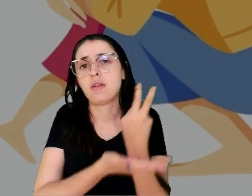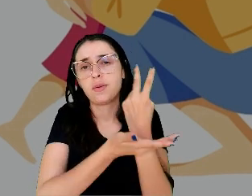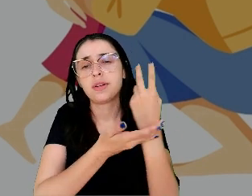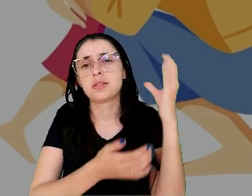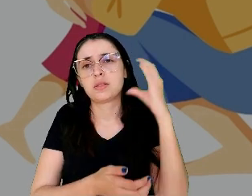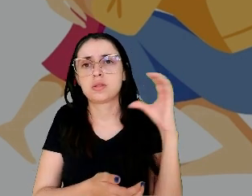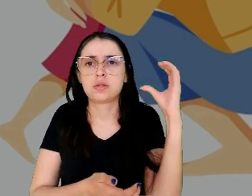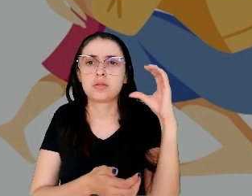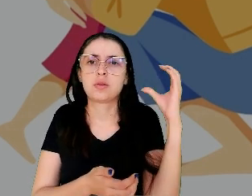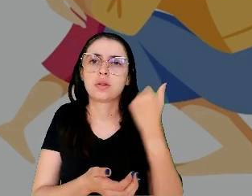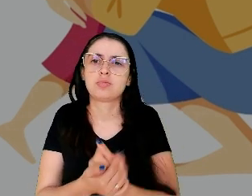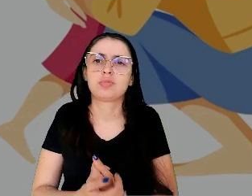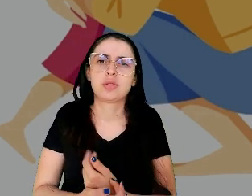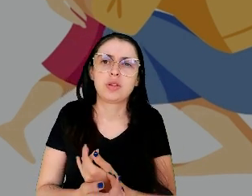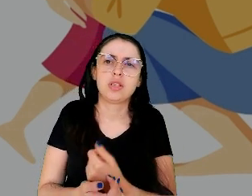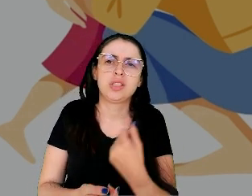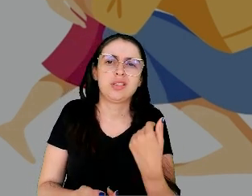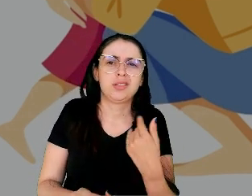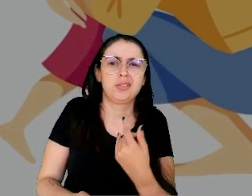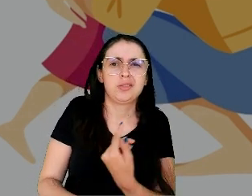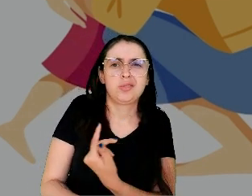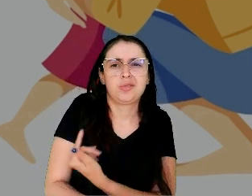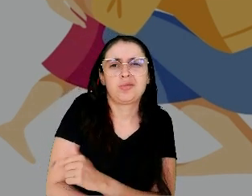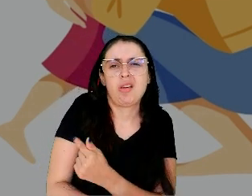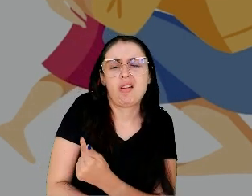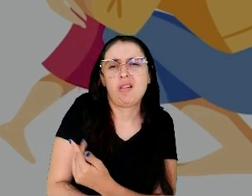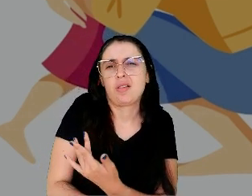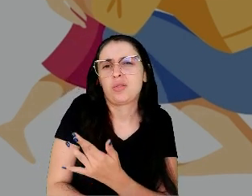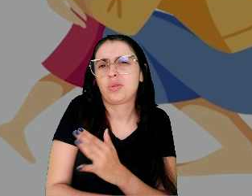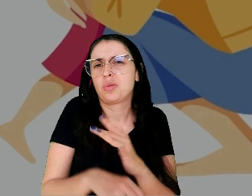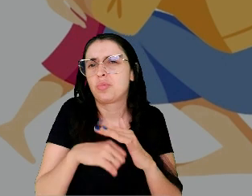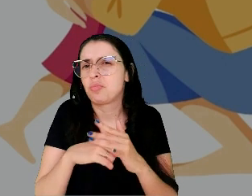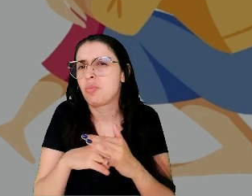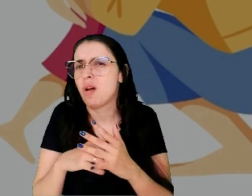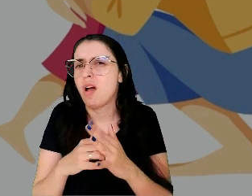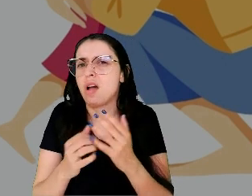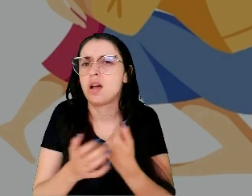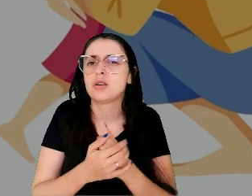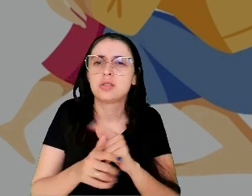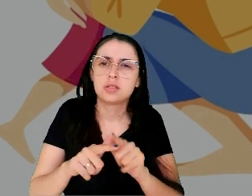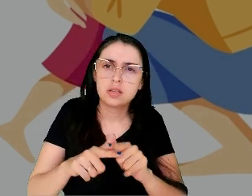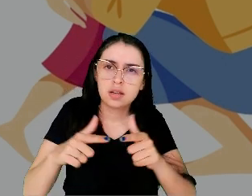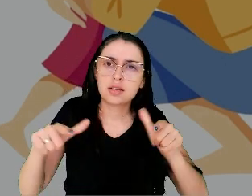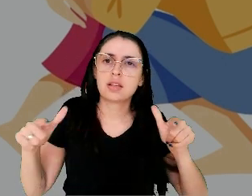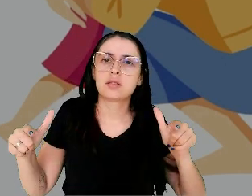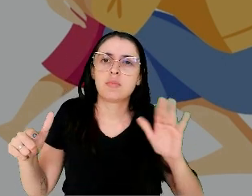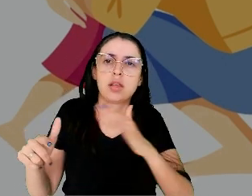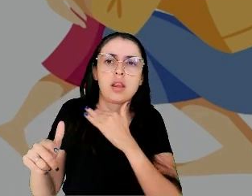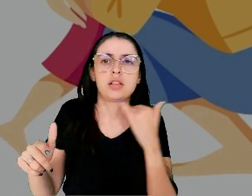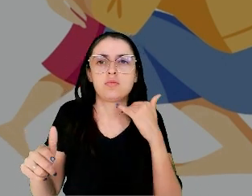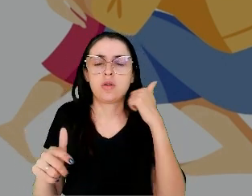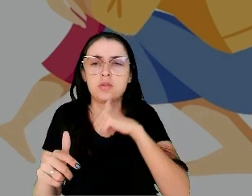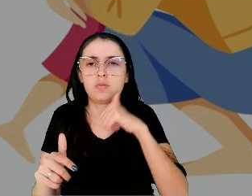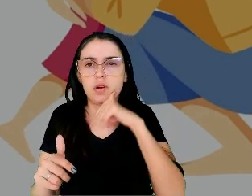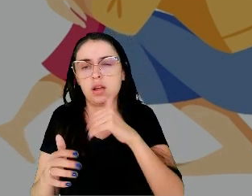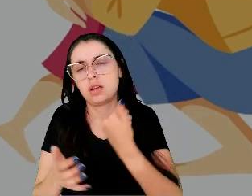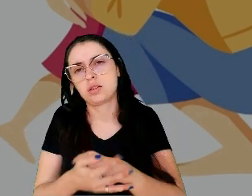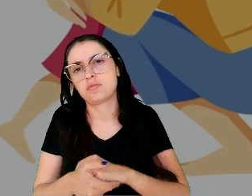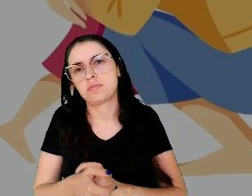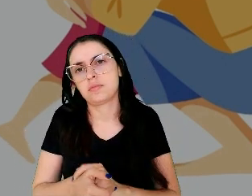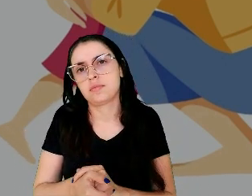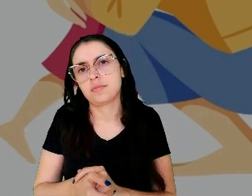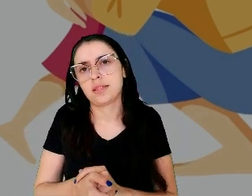dores silenciosas, de aumento do feminicídio, como foi citado pela Lúcia, enfim, do aumento